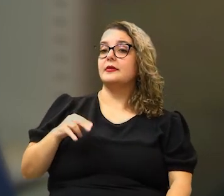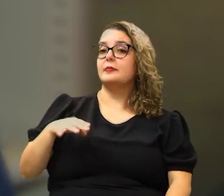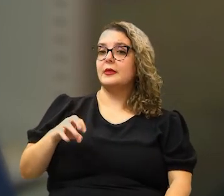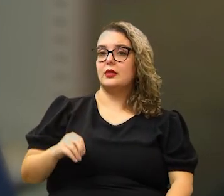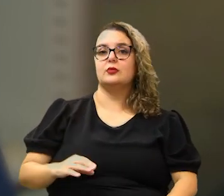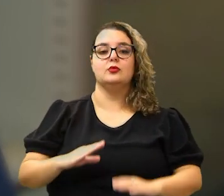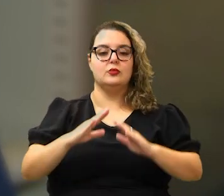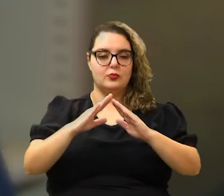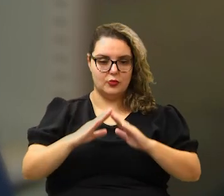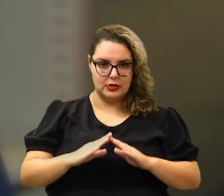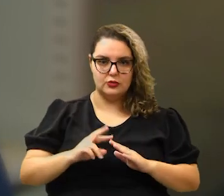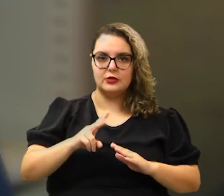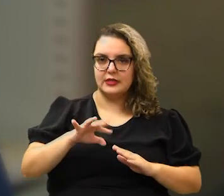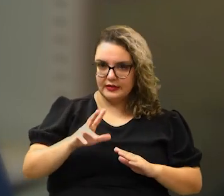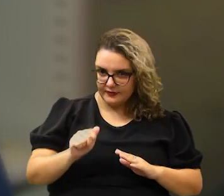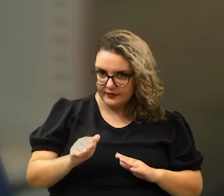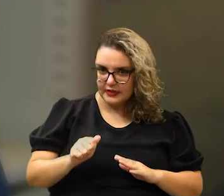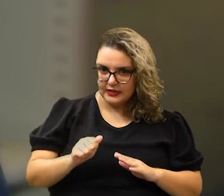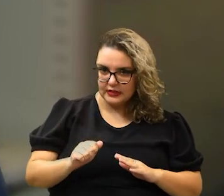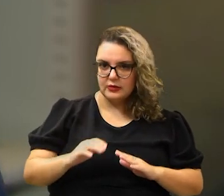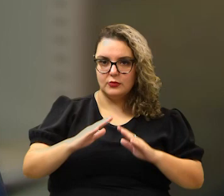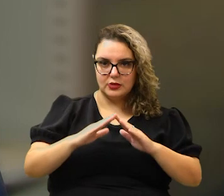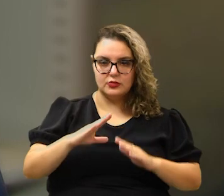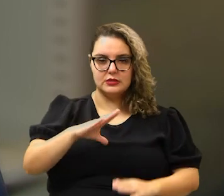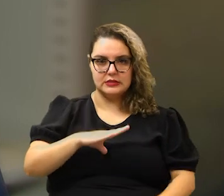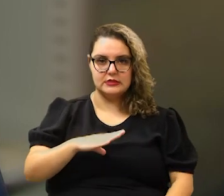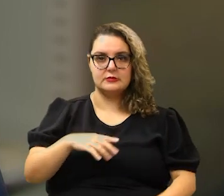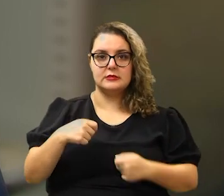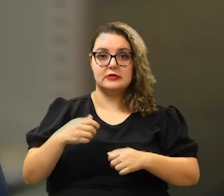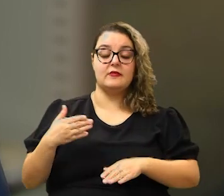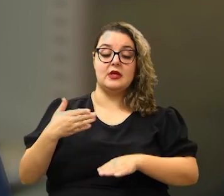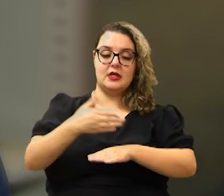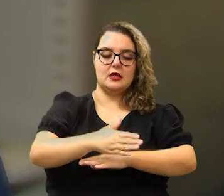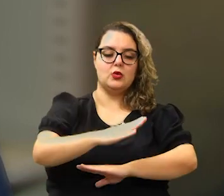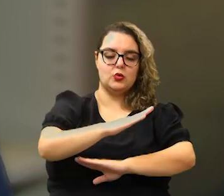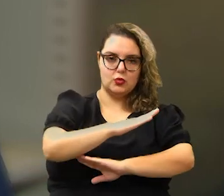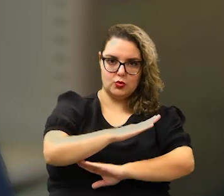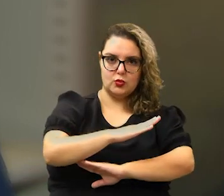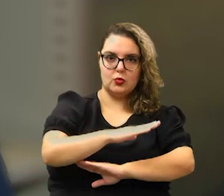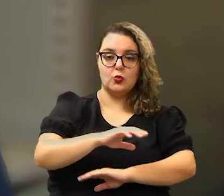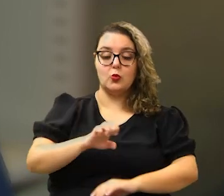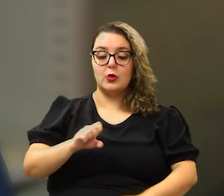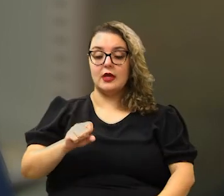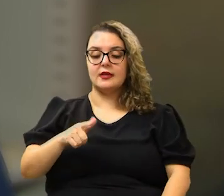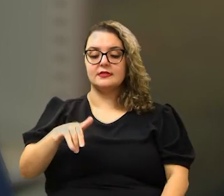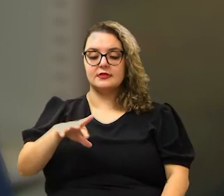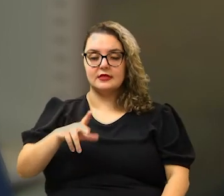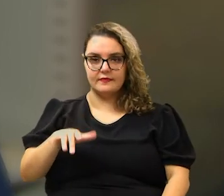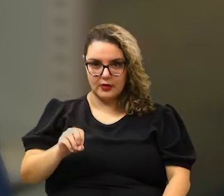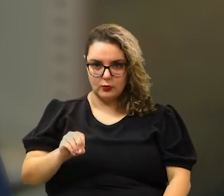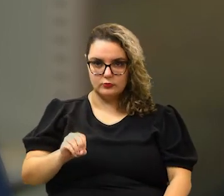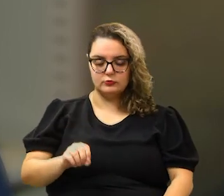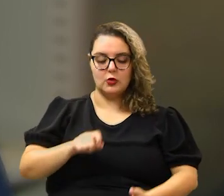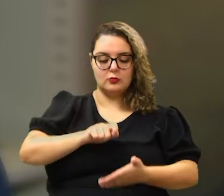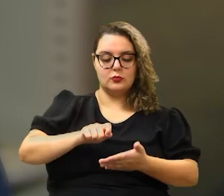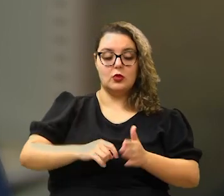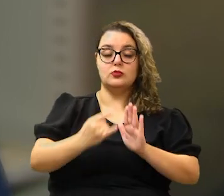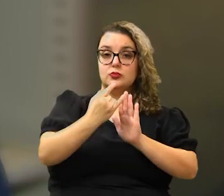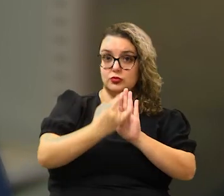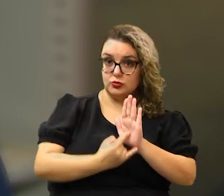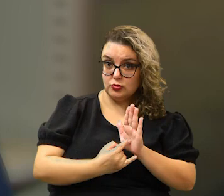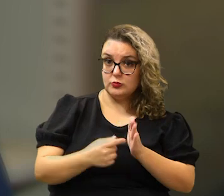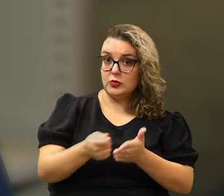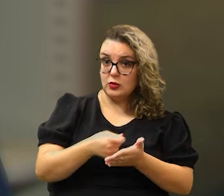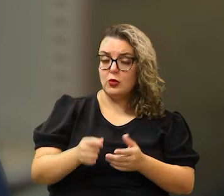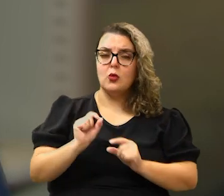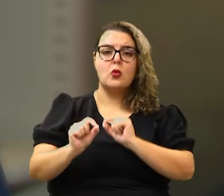da cidade, da vila, que precisava de alguma coisa, ele se dirigia à Câmara. O escrivão anotava ali, fazia um documento dizendo